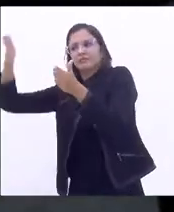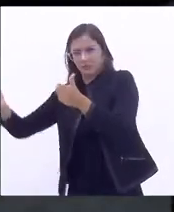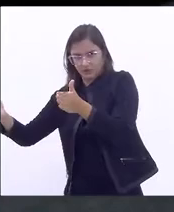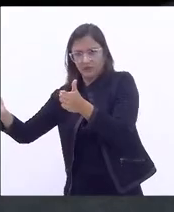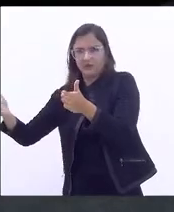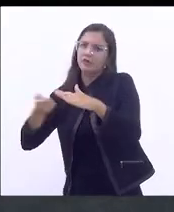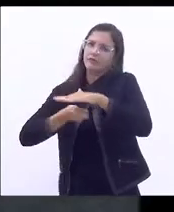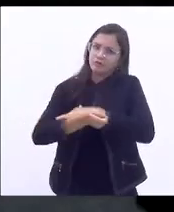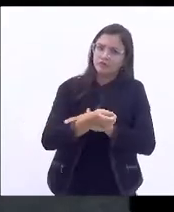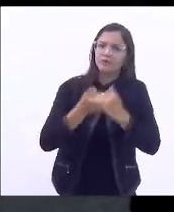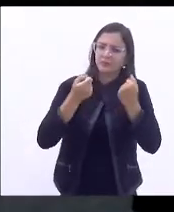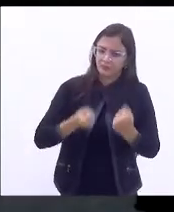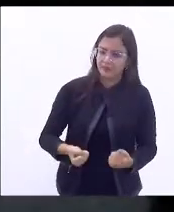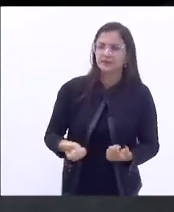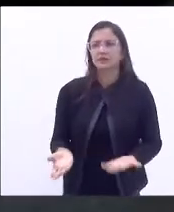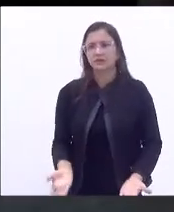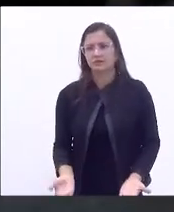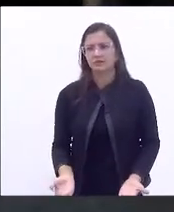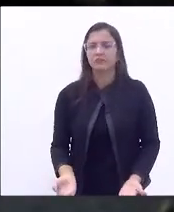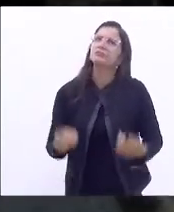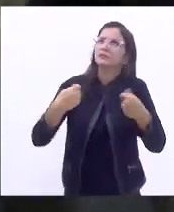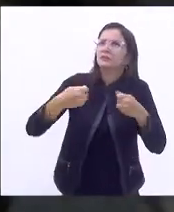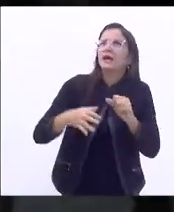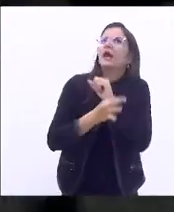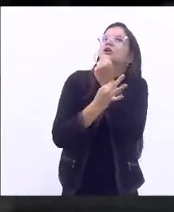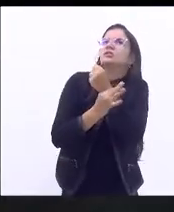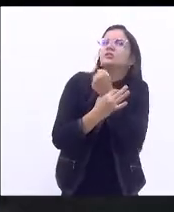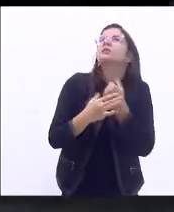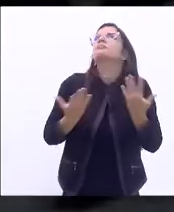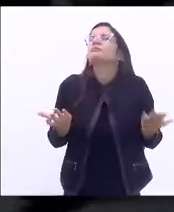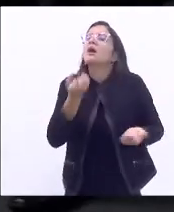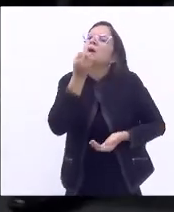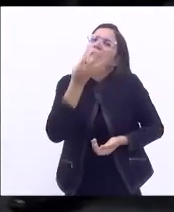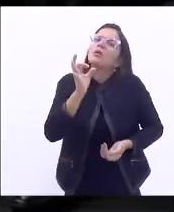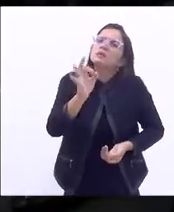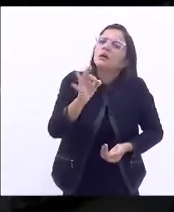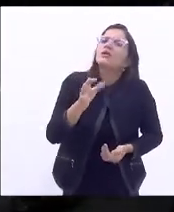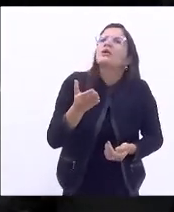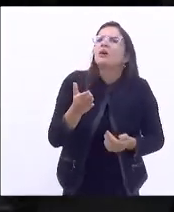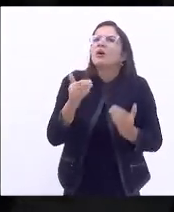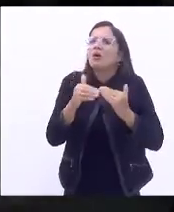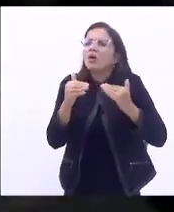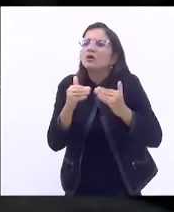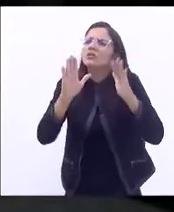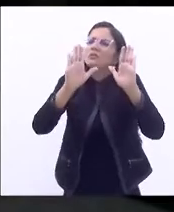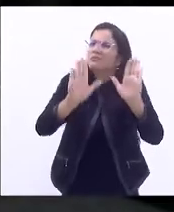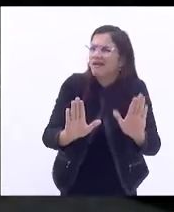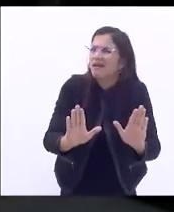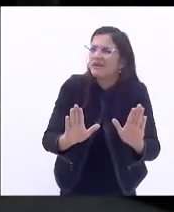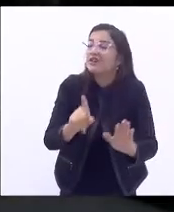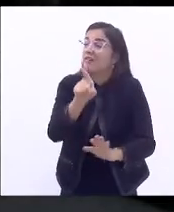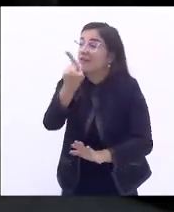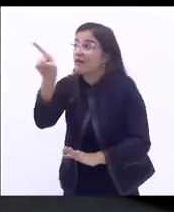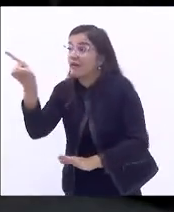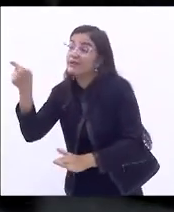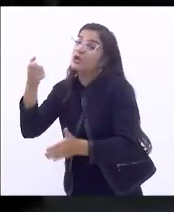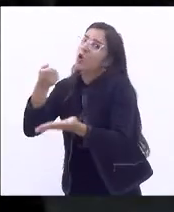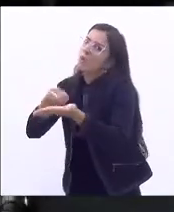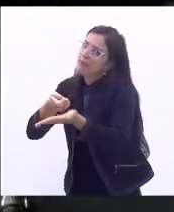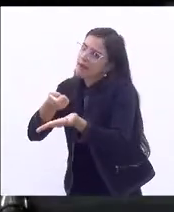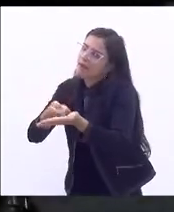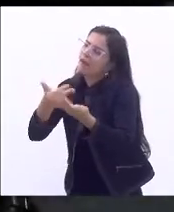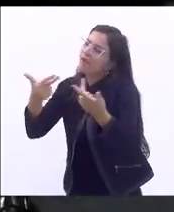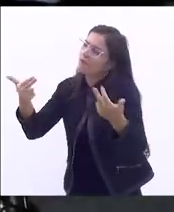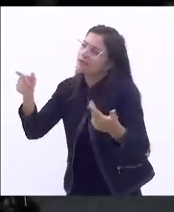alguma garantia? Isso tem sentido. Mas e qual é a garantia de que as obrigações ambientais serão